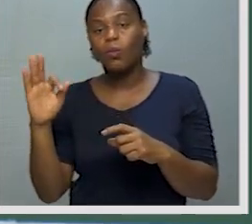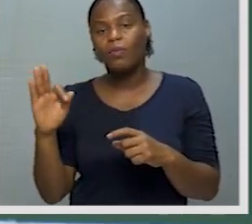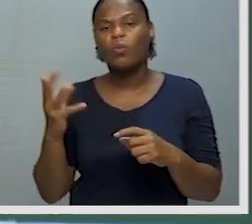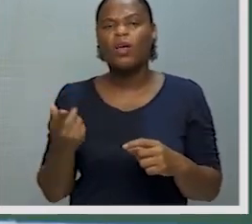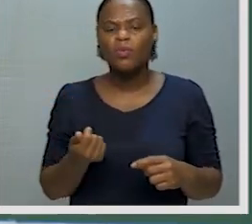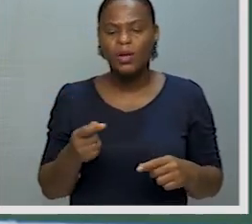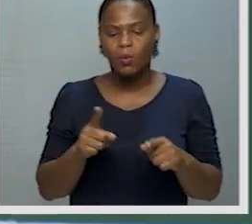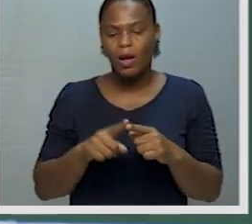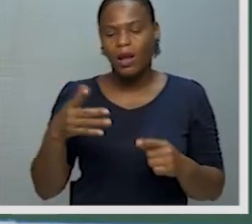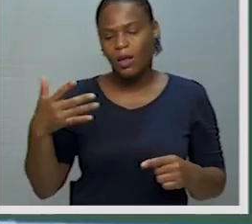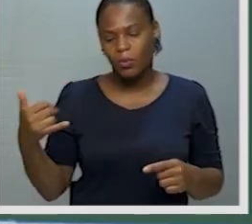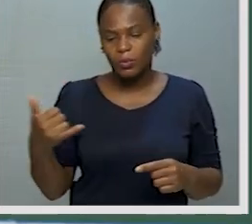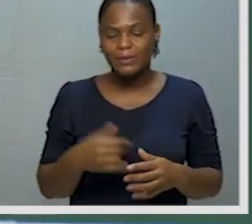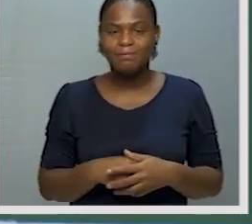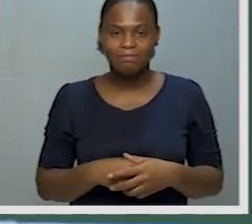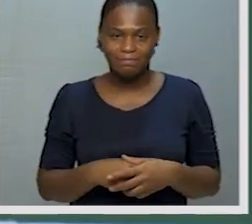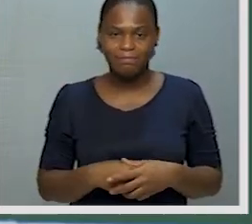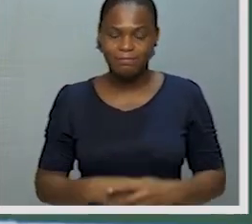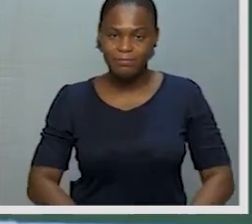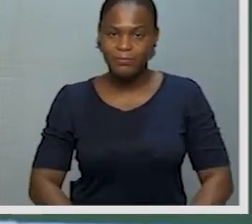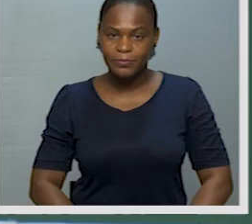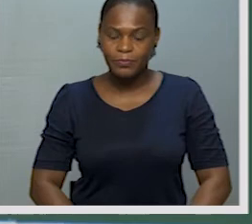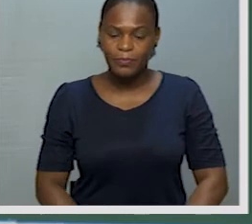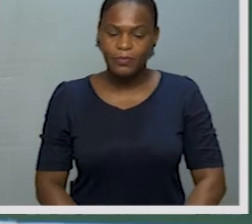É o 12, não é? Então, o MMC, o menor